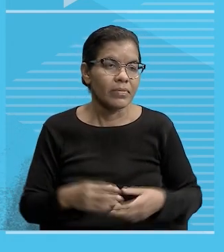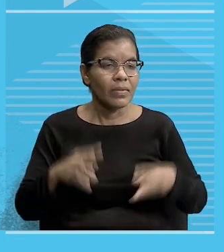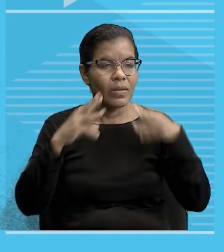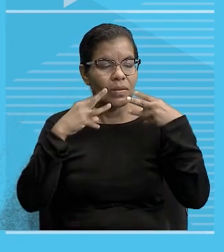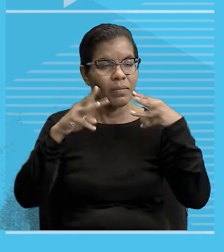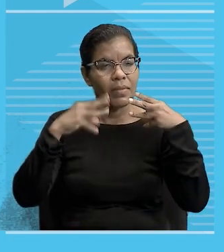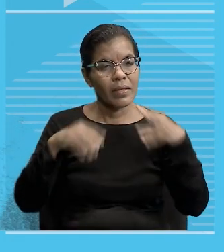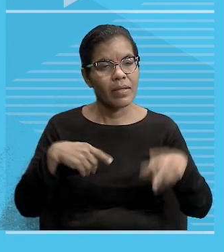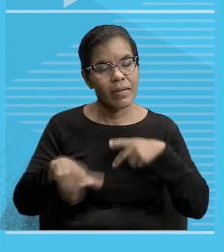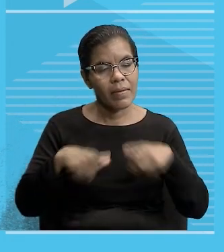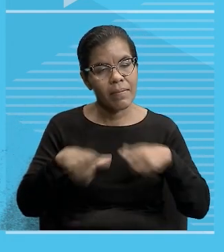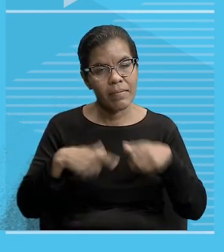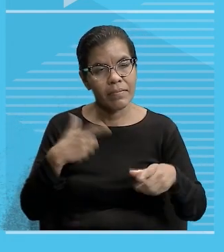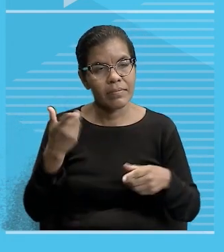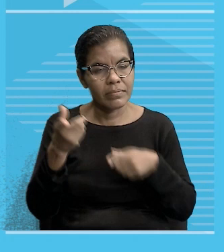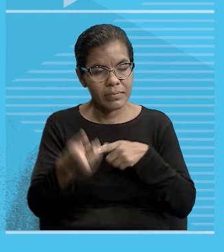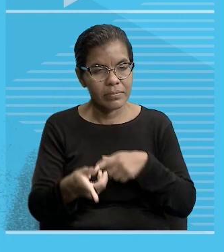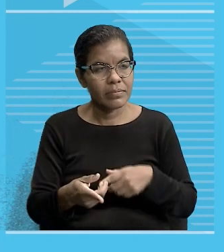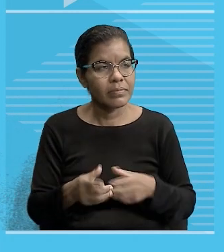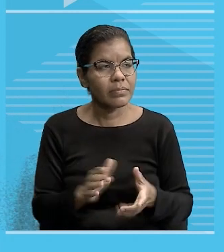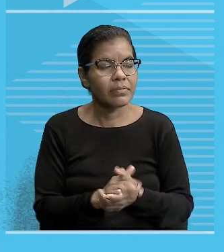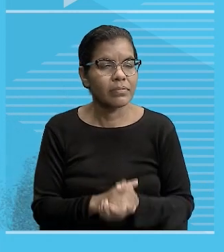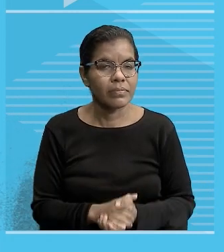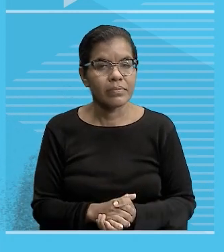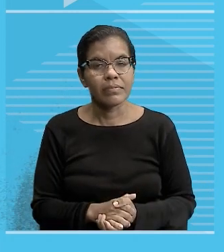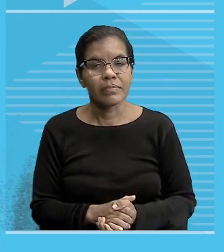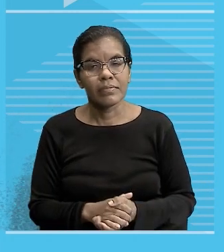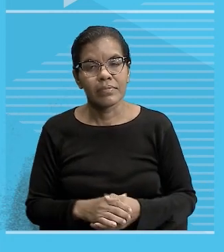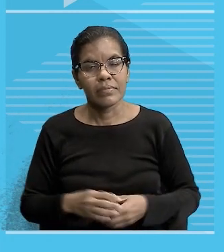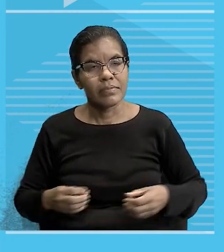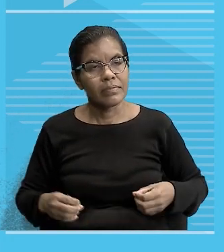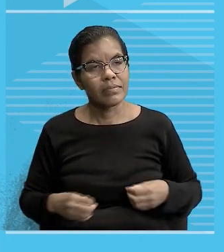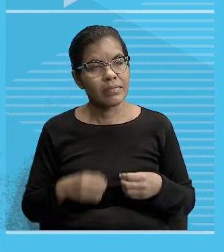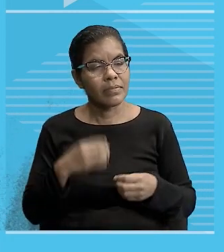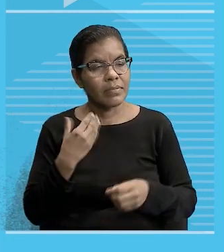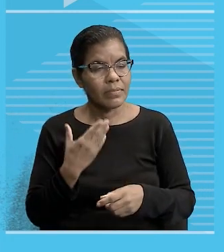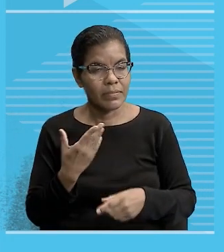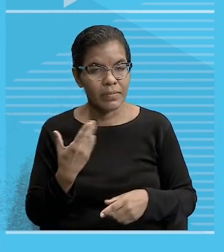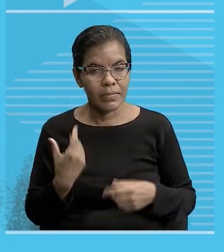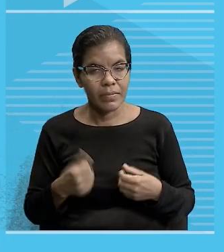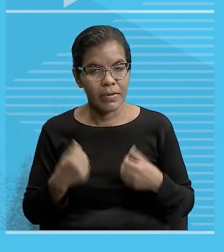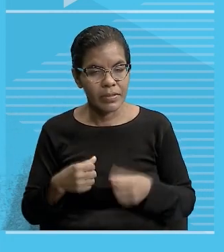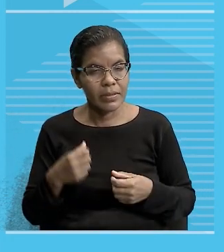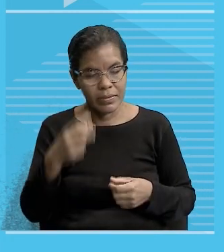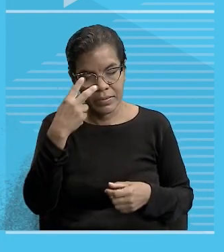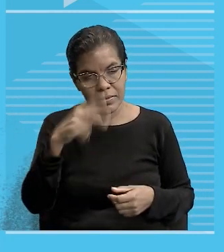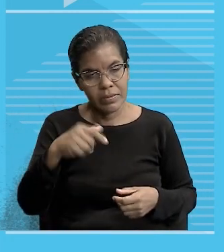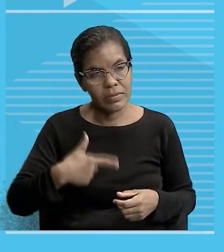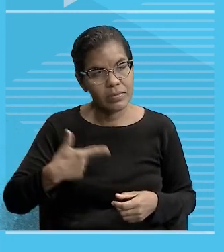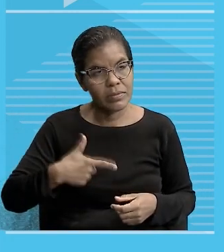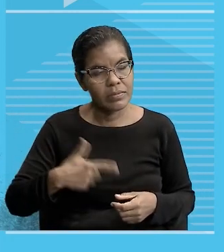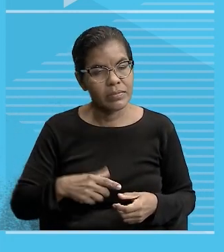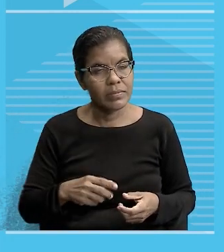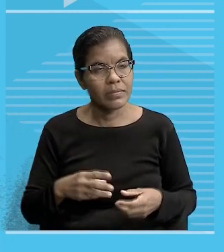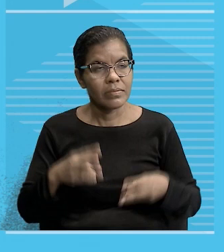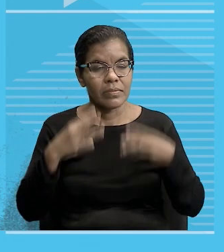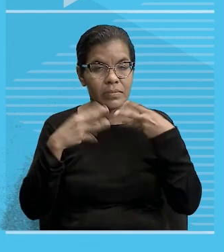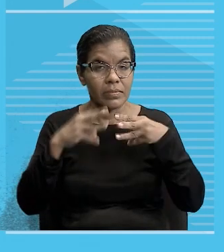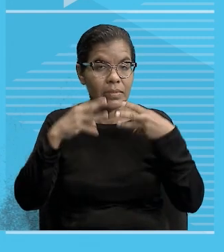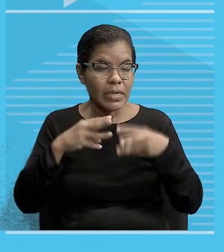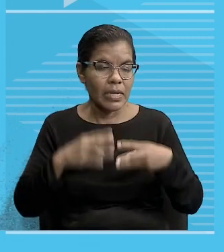isso uma arte ele pode ser visto de duas maneiras marketing